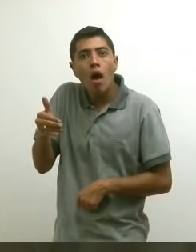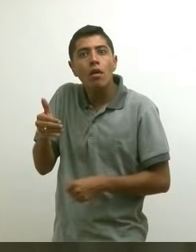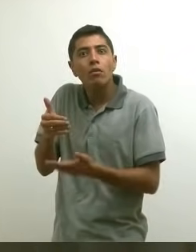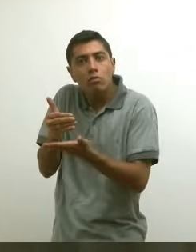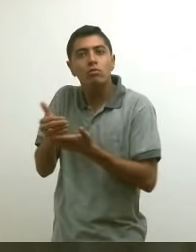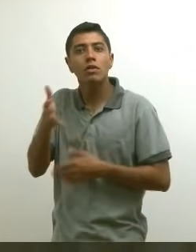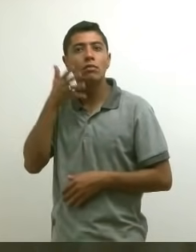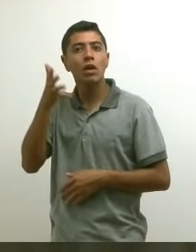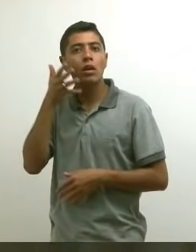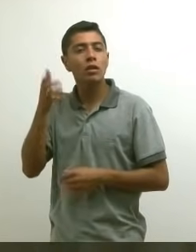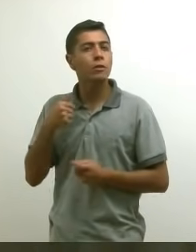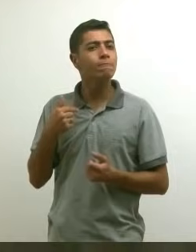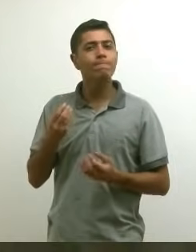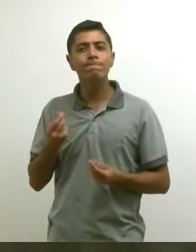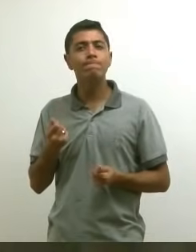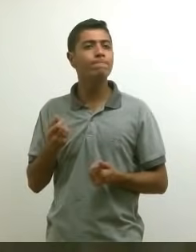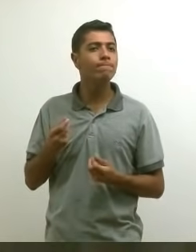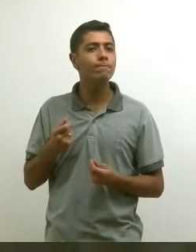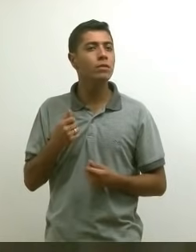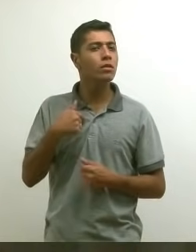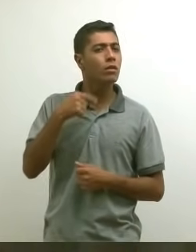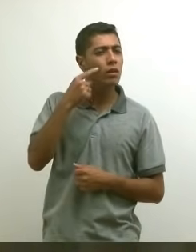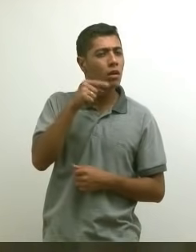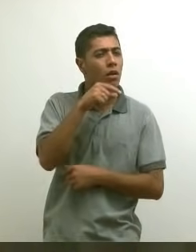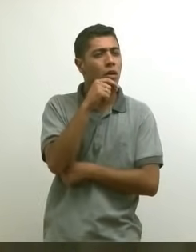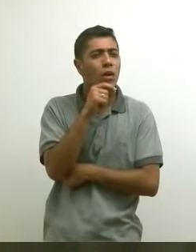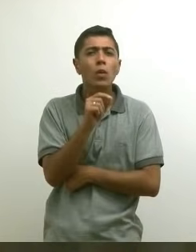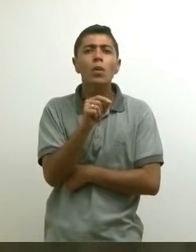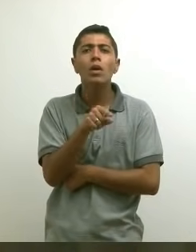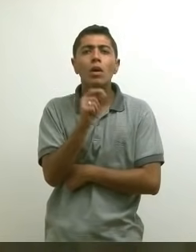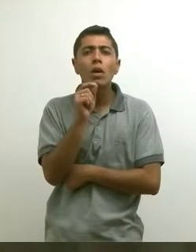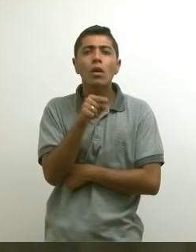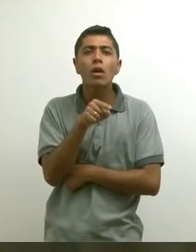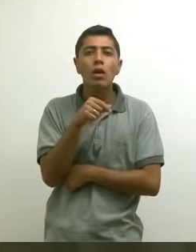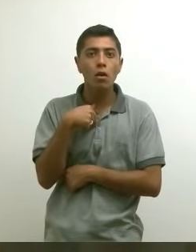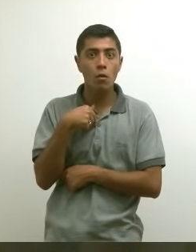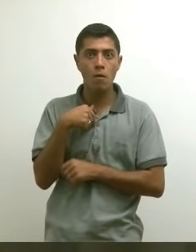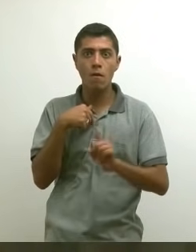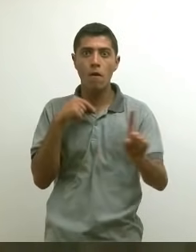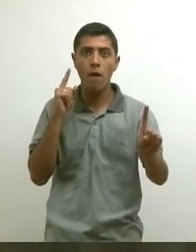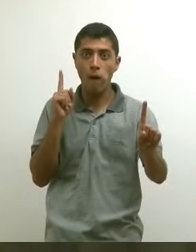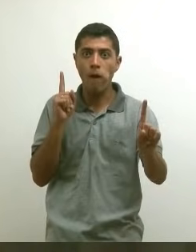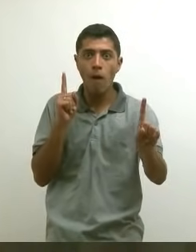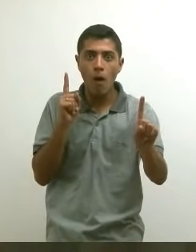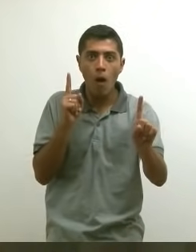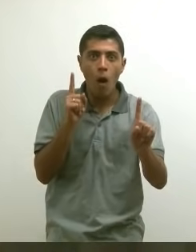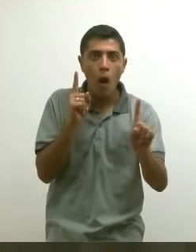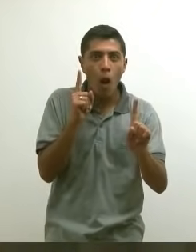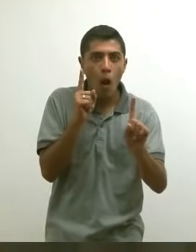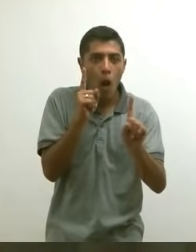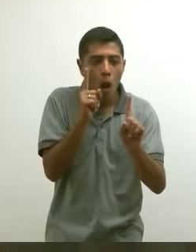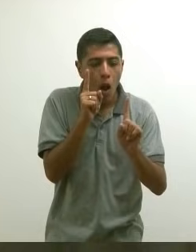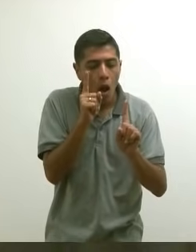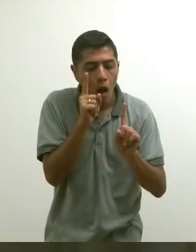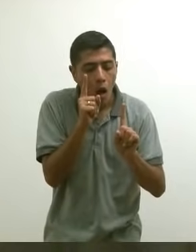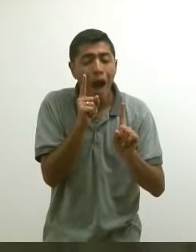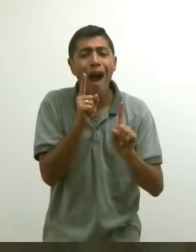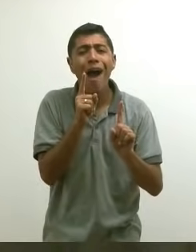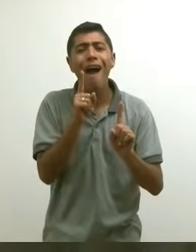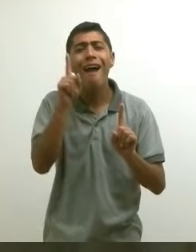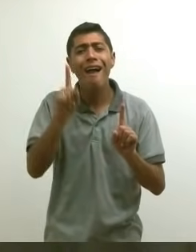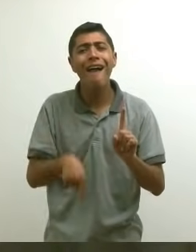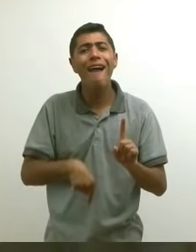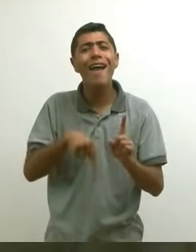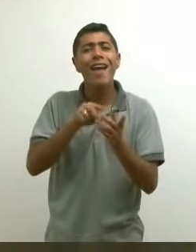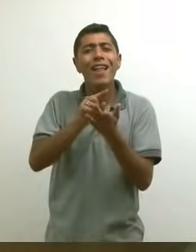em percepção porque estava 20 minutos leandro uma lesma depois eu fui aperto a mesma e eu podia ficar horas falando sobre a percepção